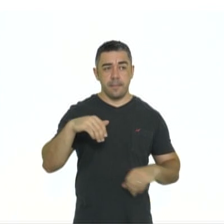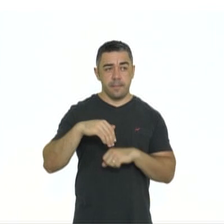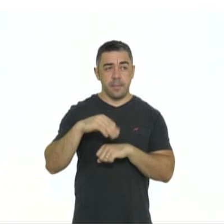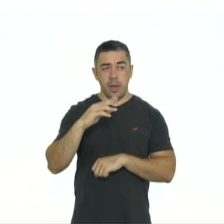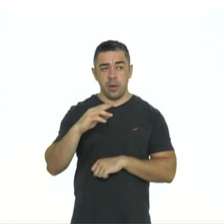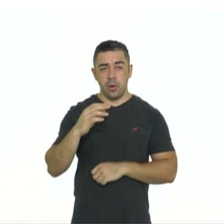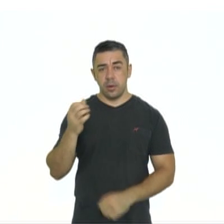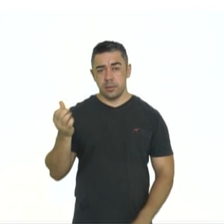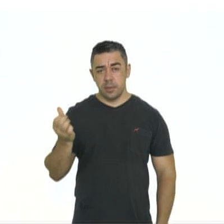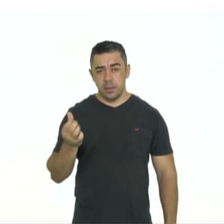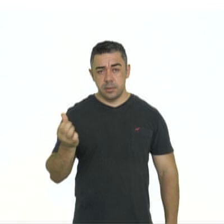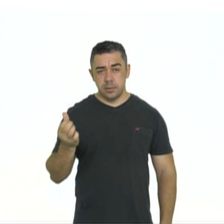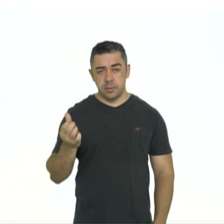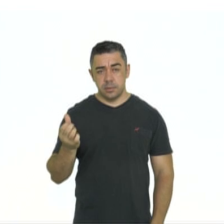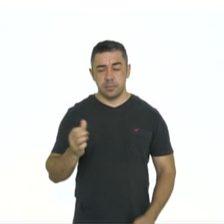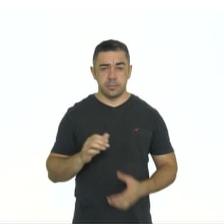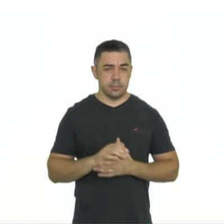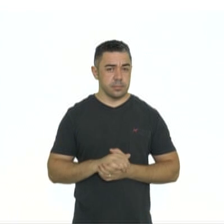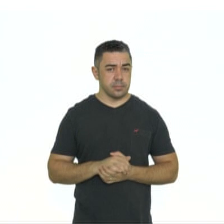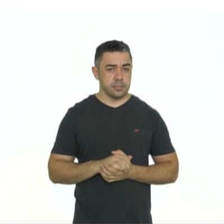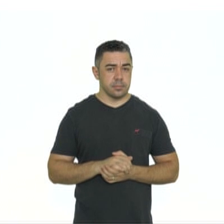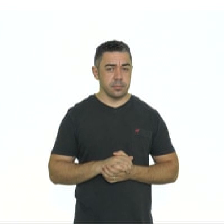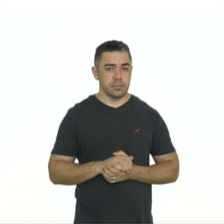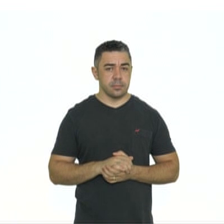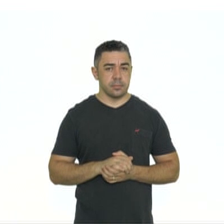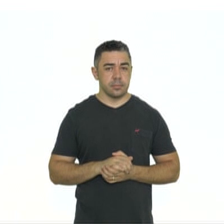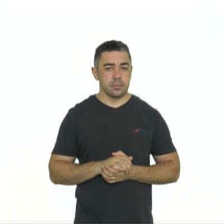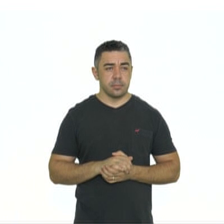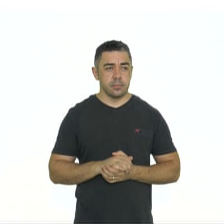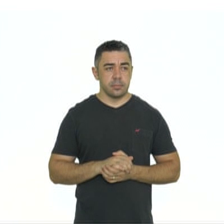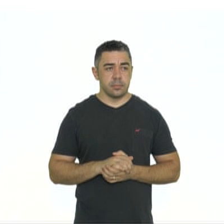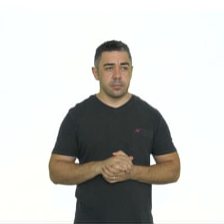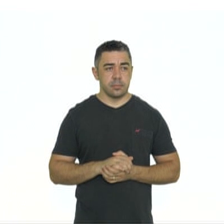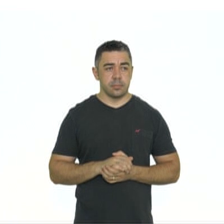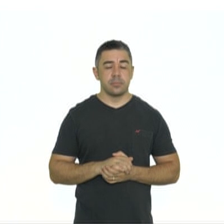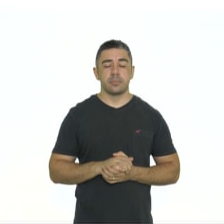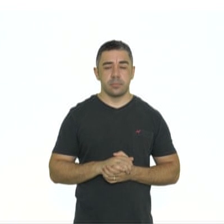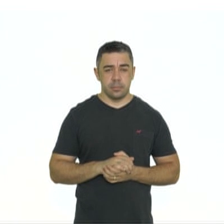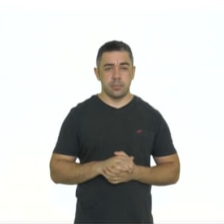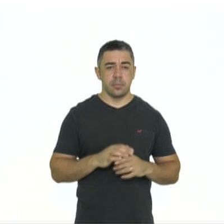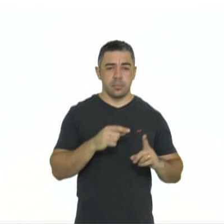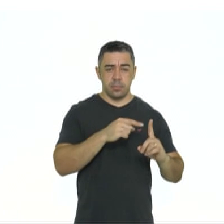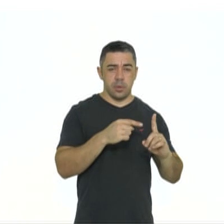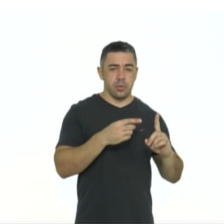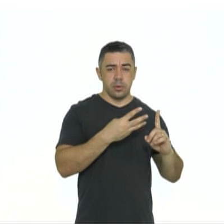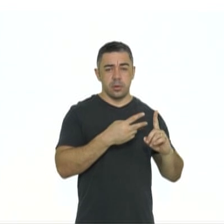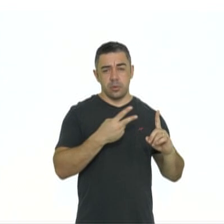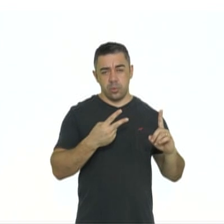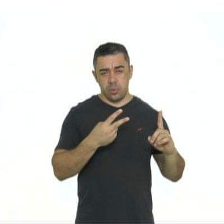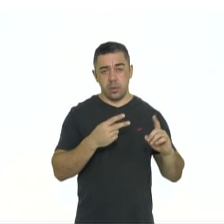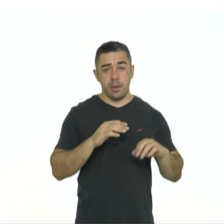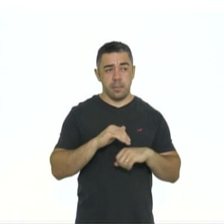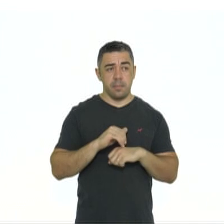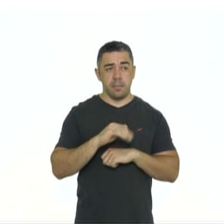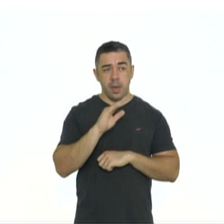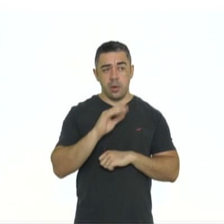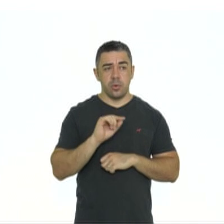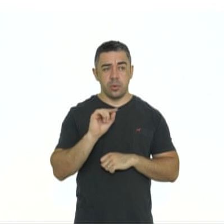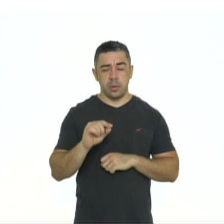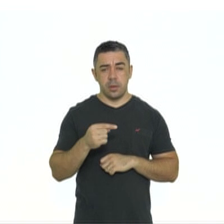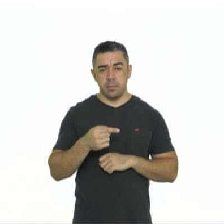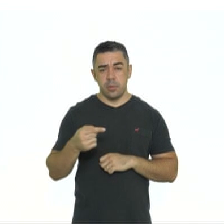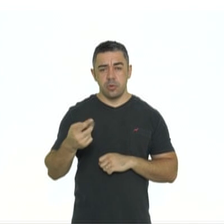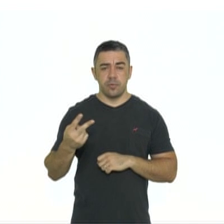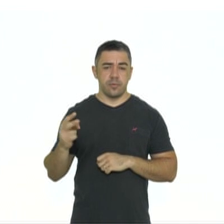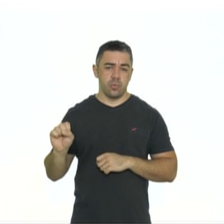maior do que seis vocês vão tá no módulo módulo de - 32 é maior que o